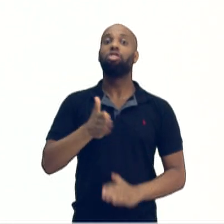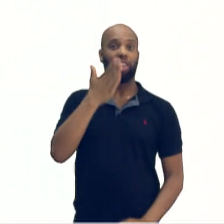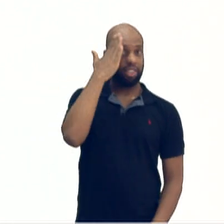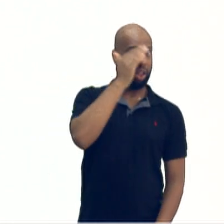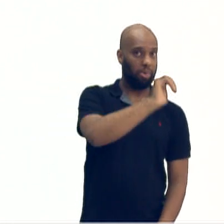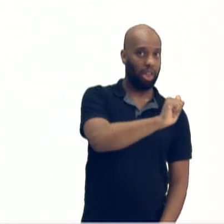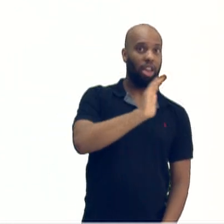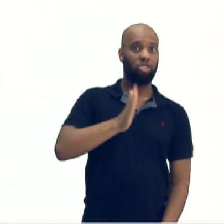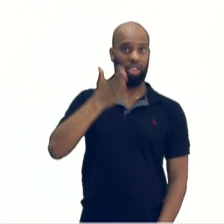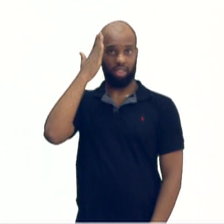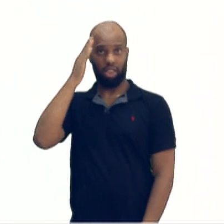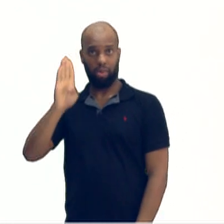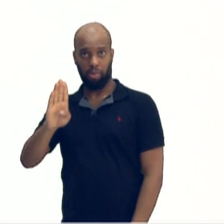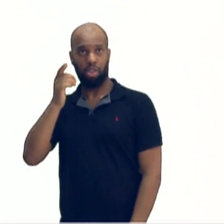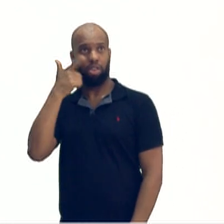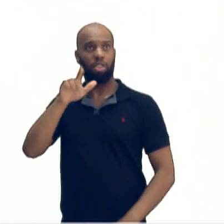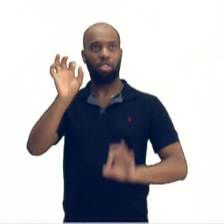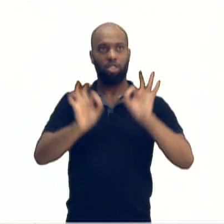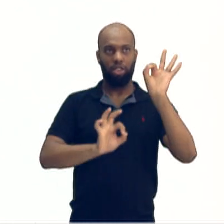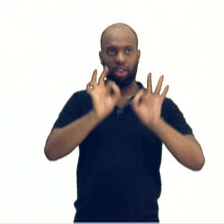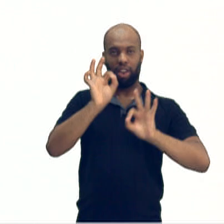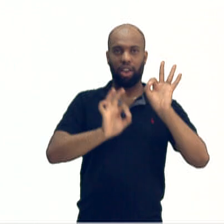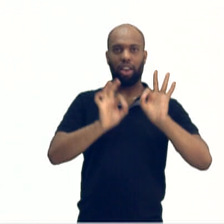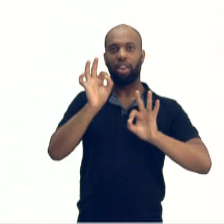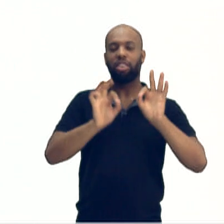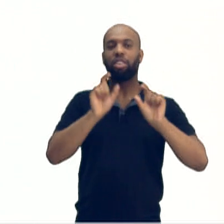b, eu consigo montar a nossa